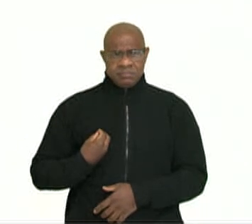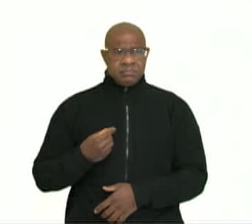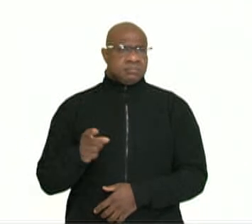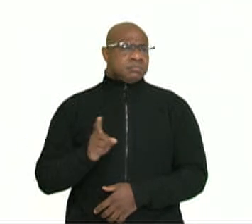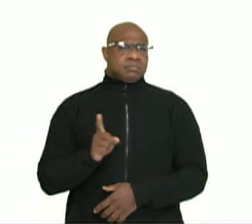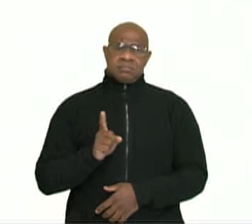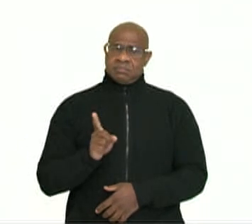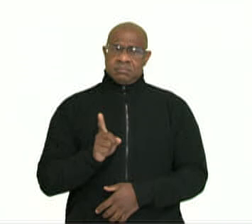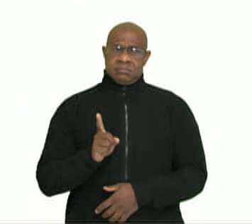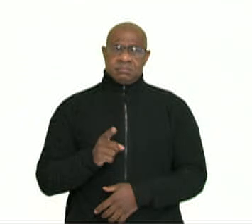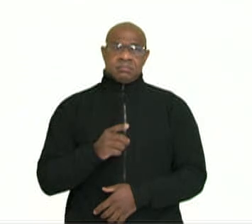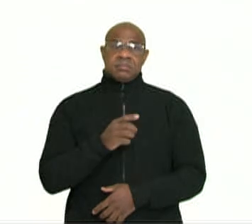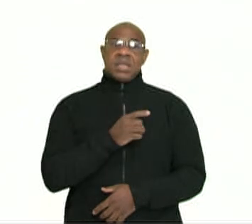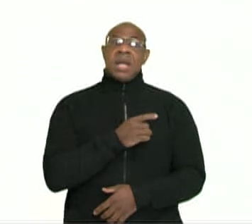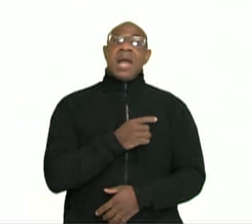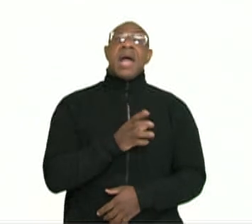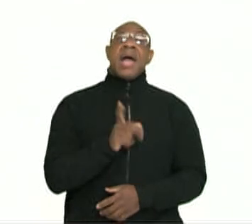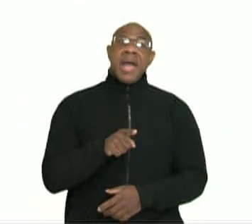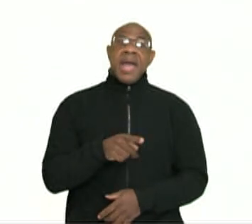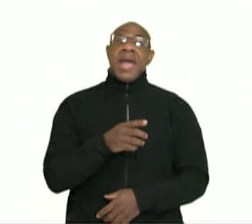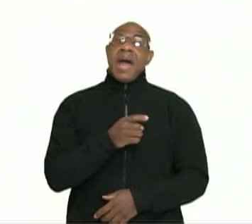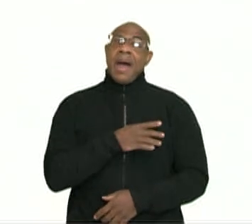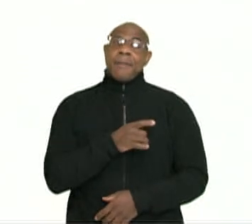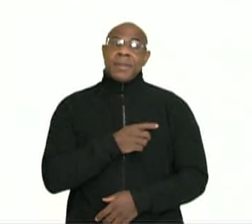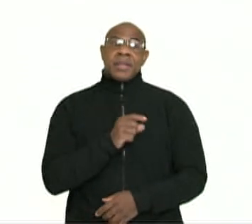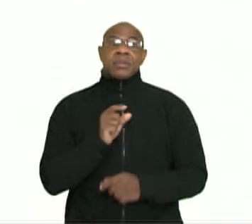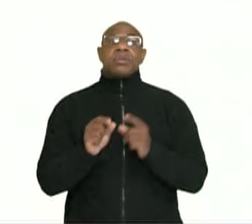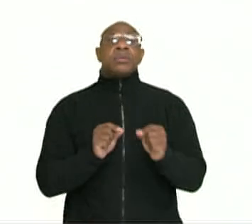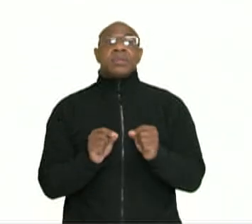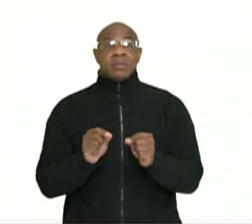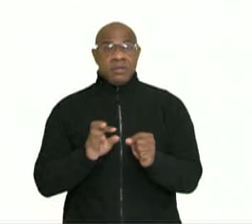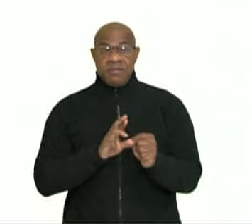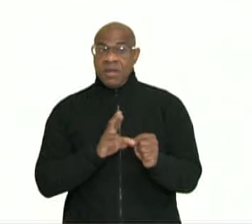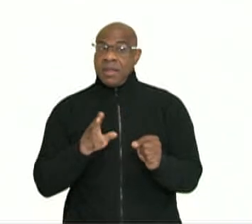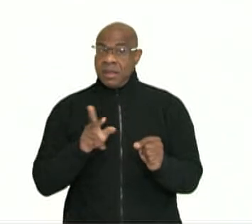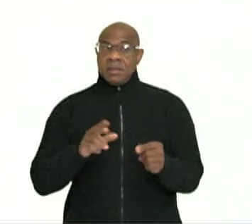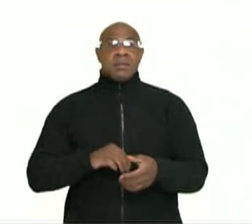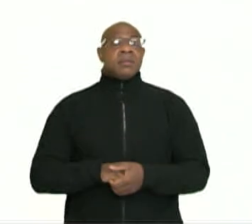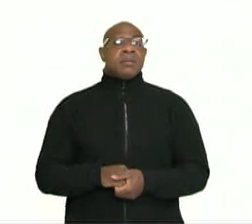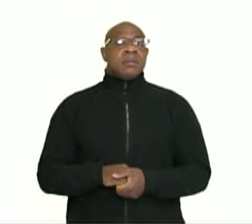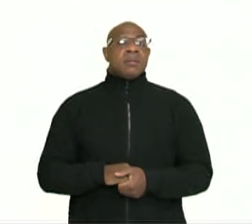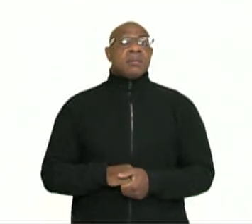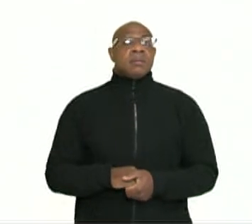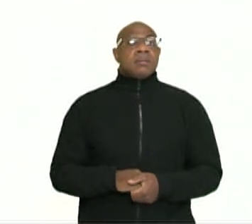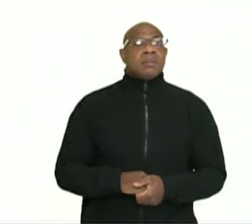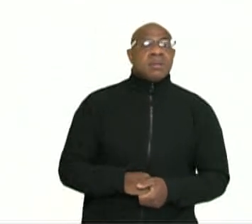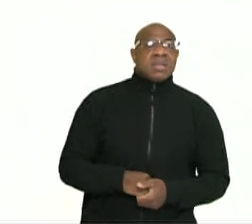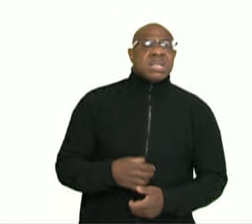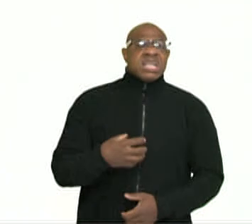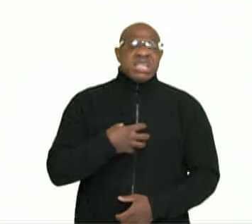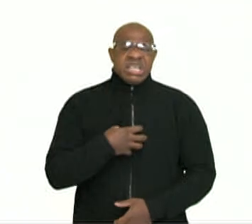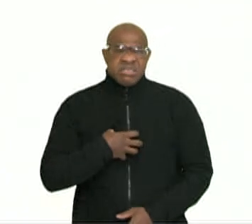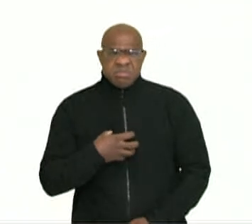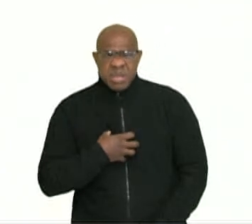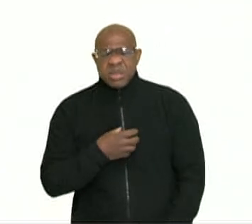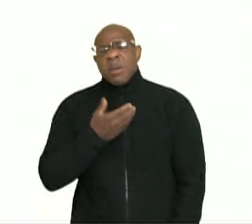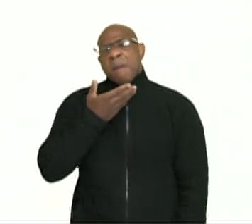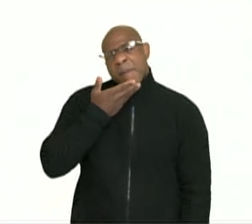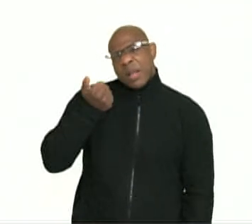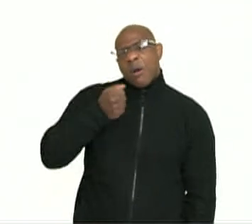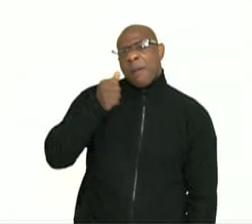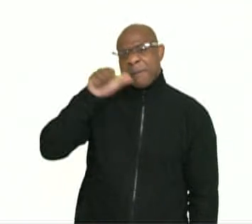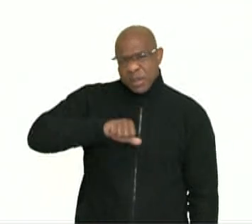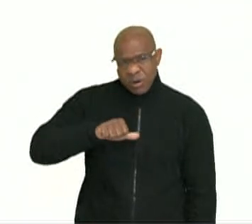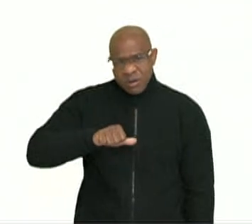a dor, né? É o medo e o nojo. Não existe sentimento melhor ou pior. Verdade, de acordo com o texto é